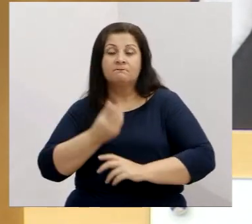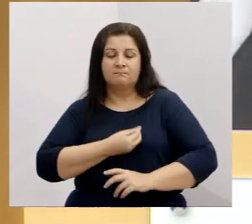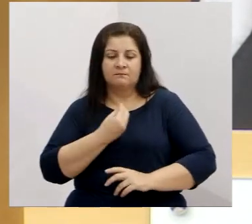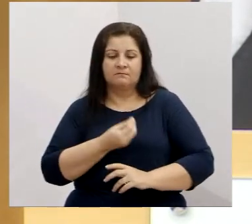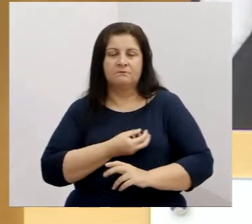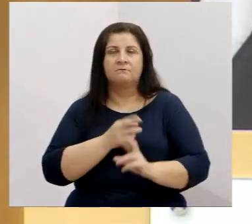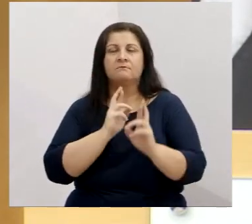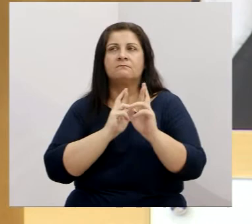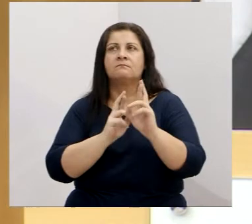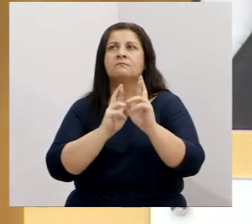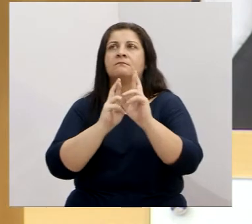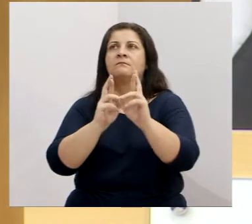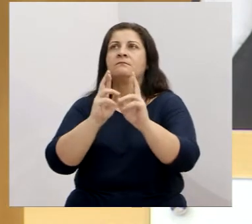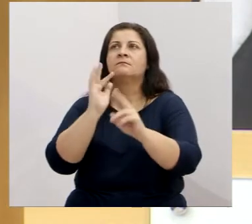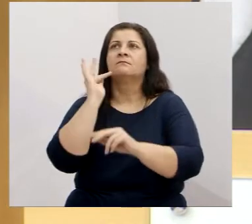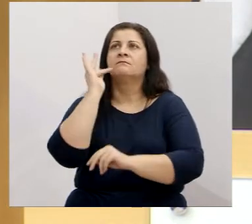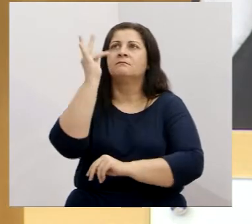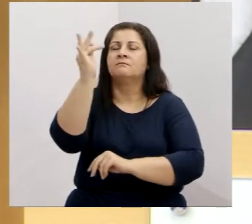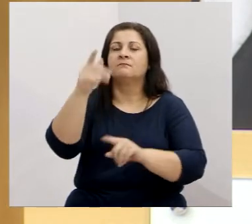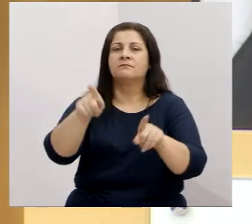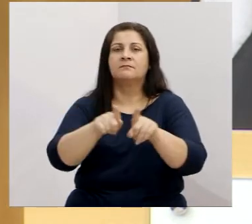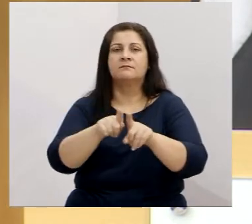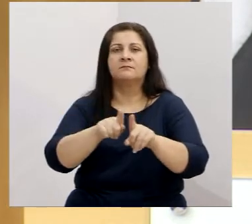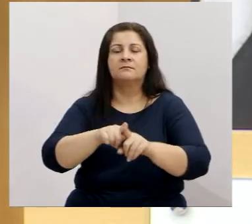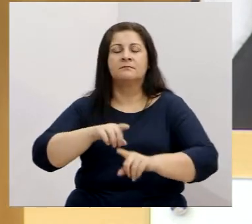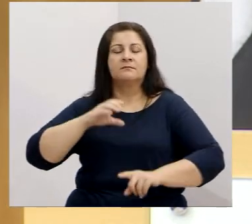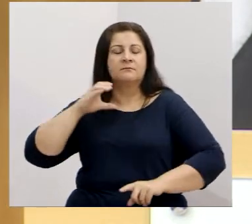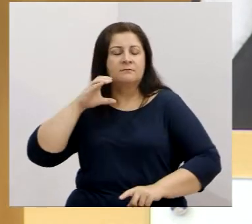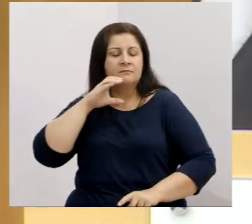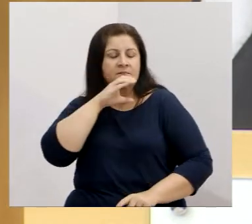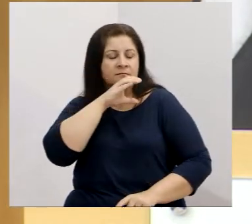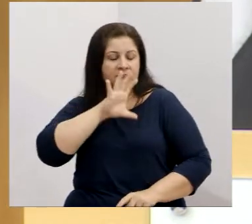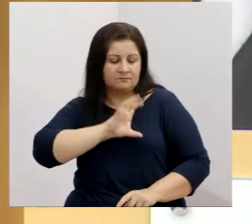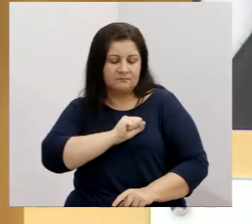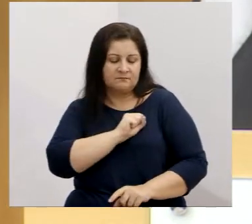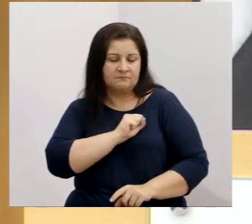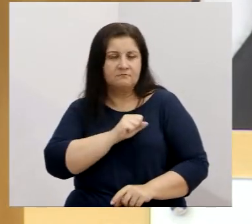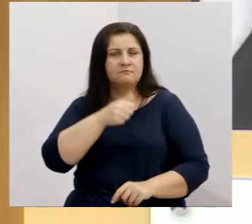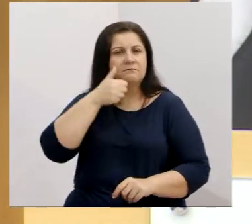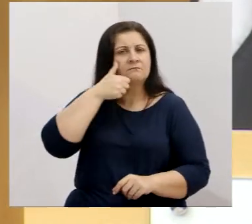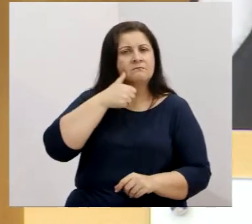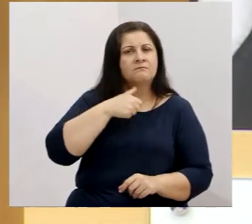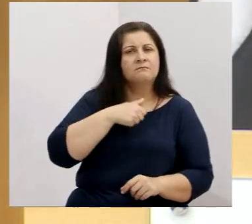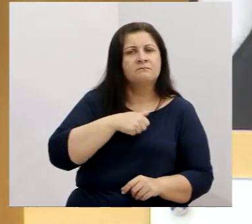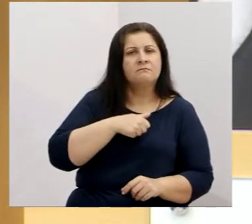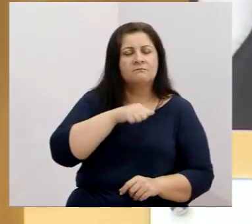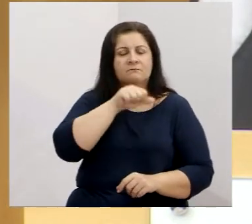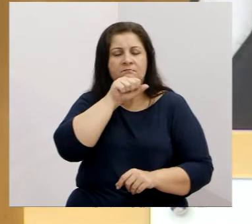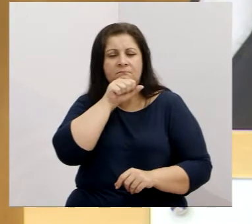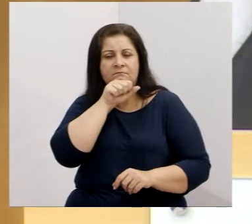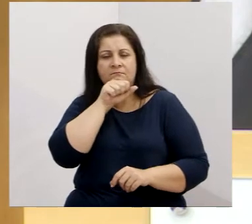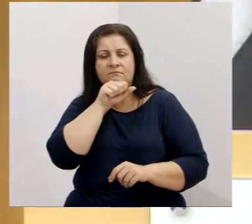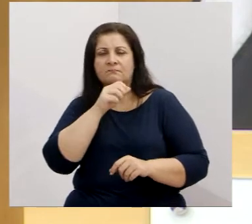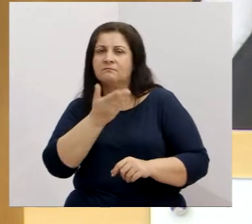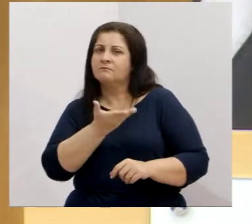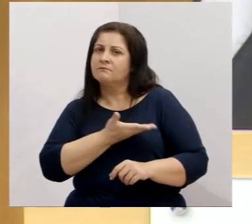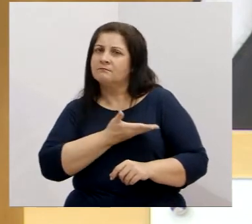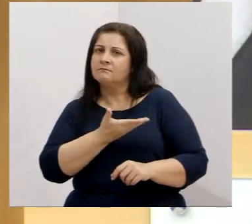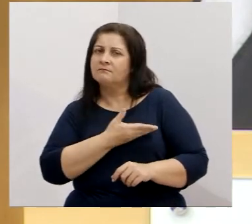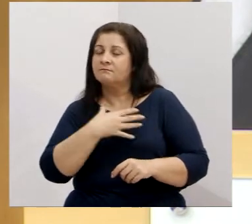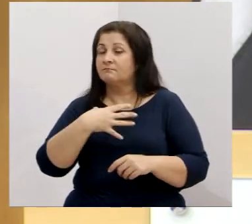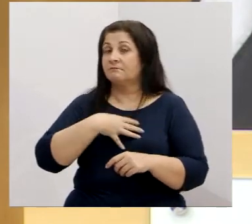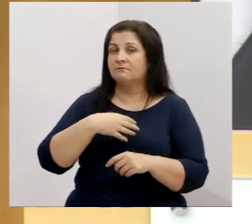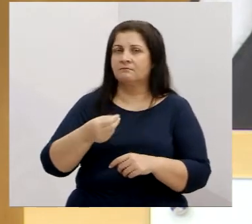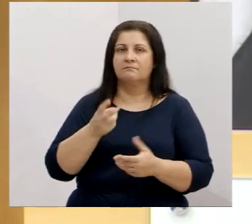de um amanhã o valor do amor ser mulher é ser mãe filha amiga é ser